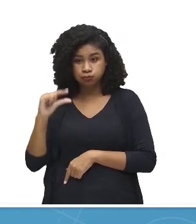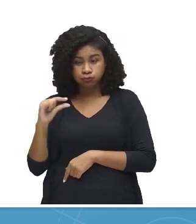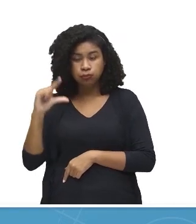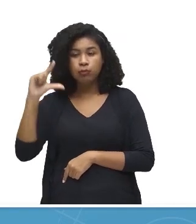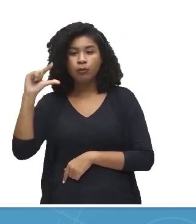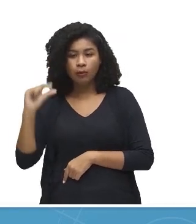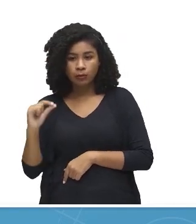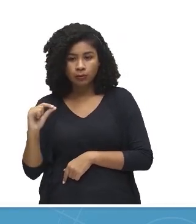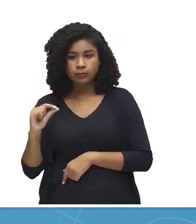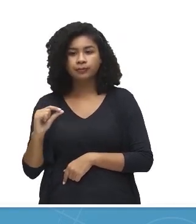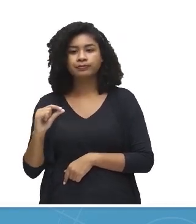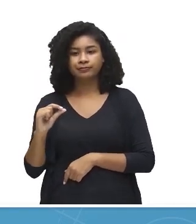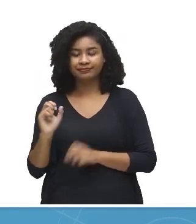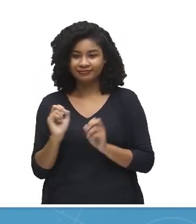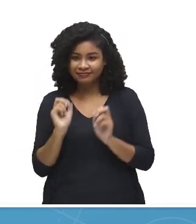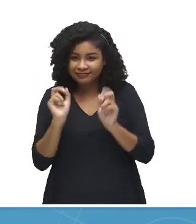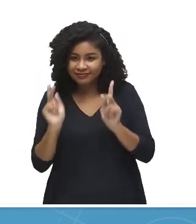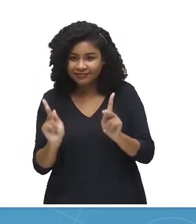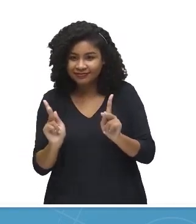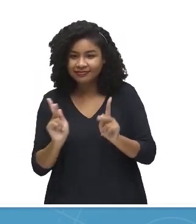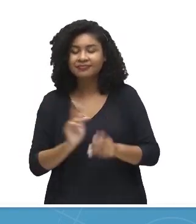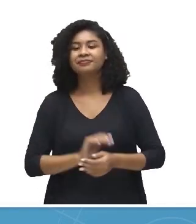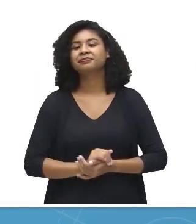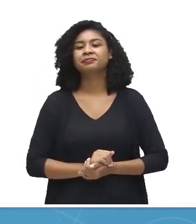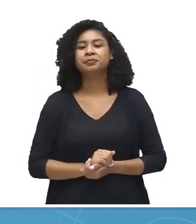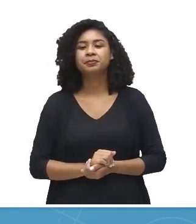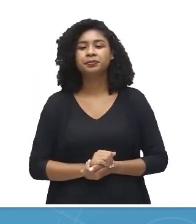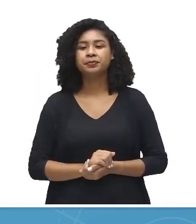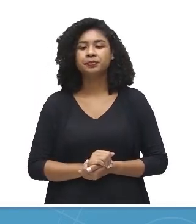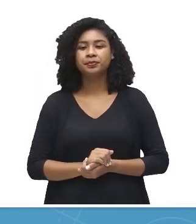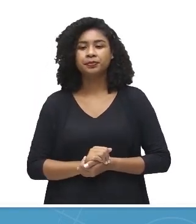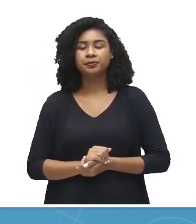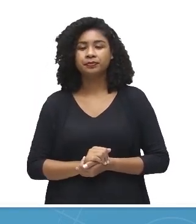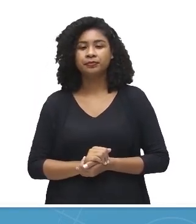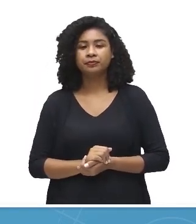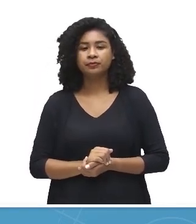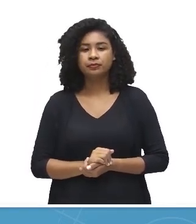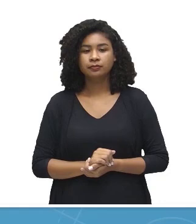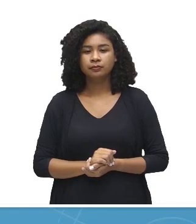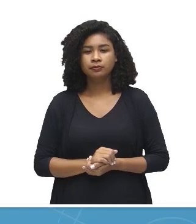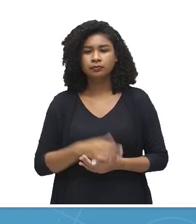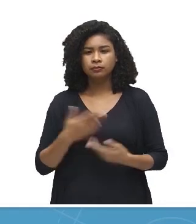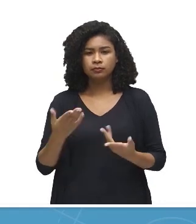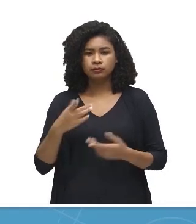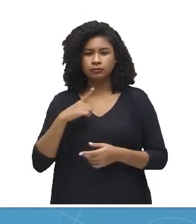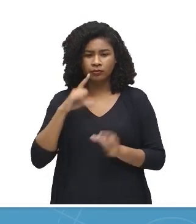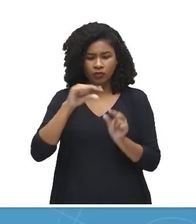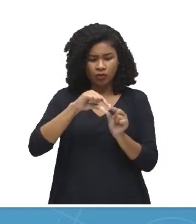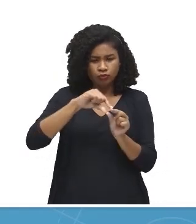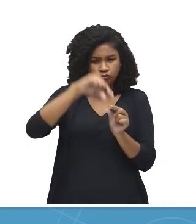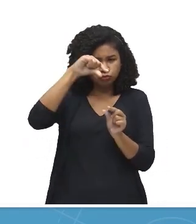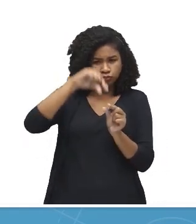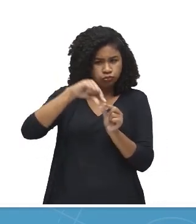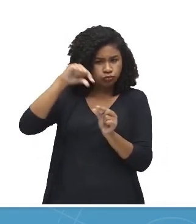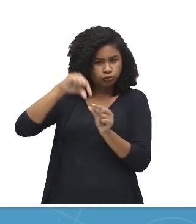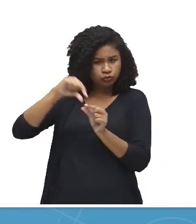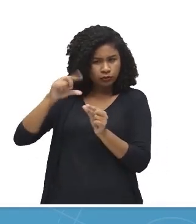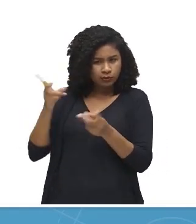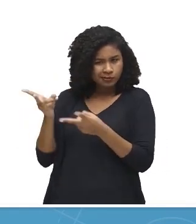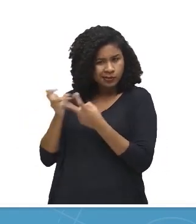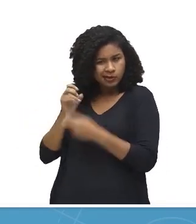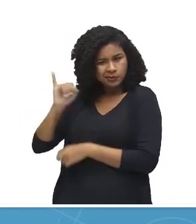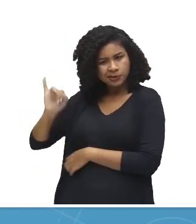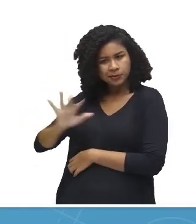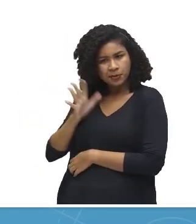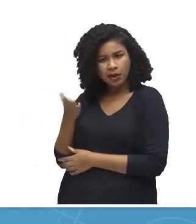na verdade ele não tem, por isso que é chamado de pseudoestratificado. Então, as células elas são colunares, como a gente observa aí na letra